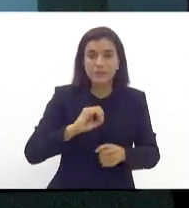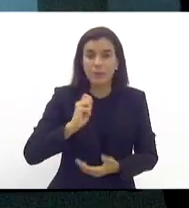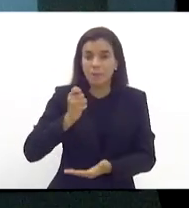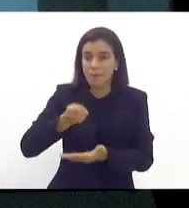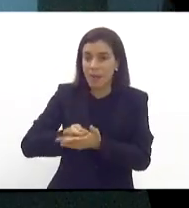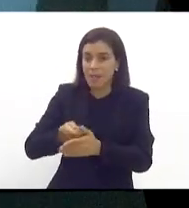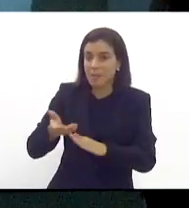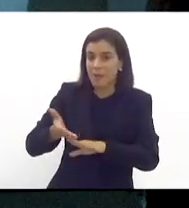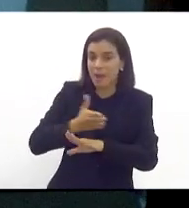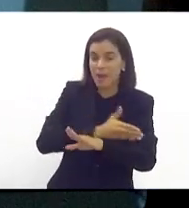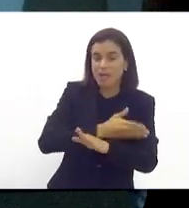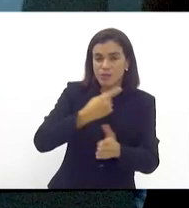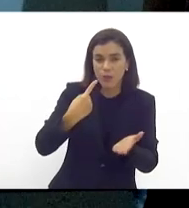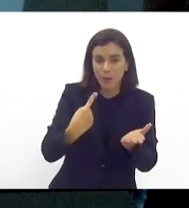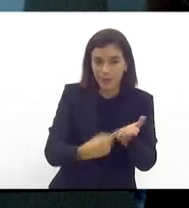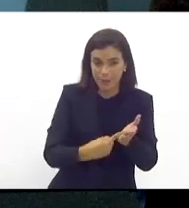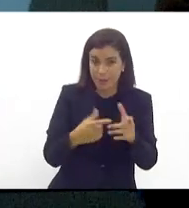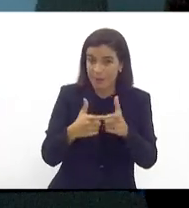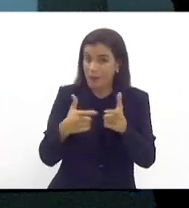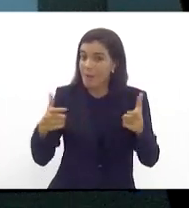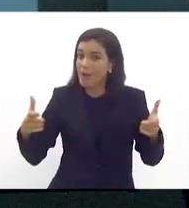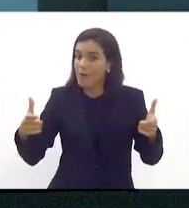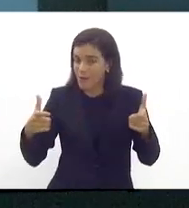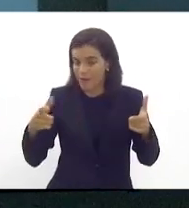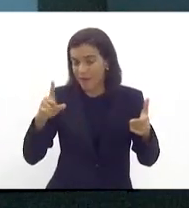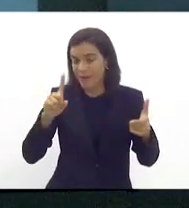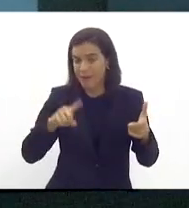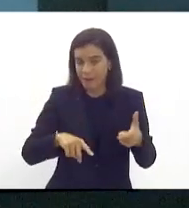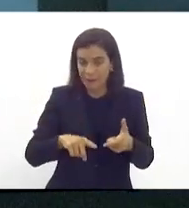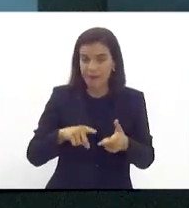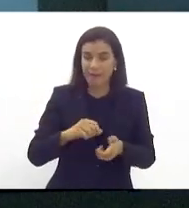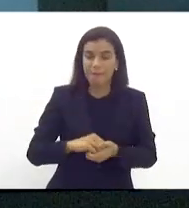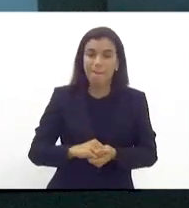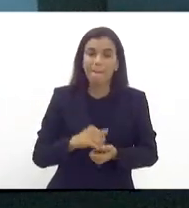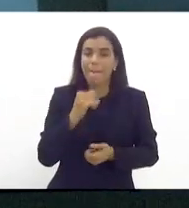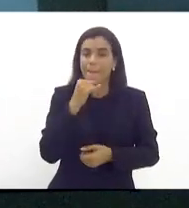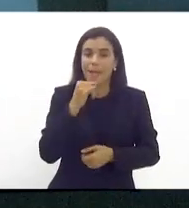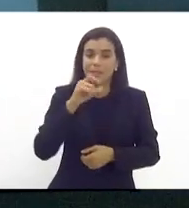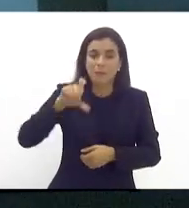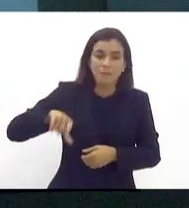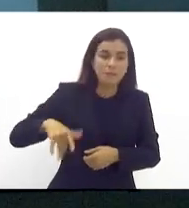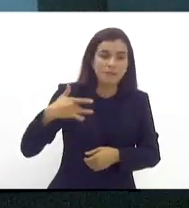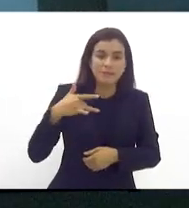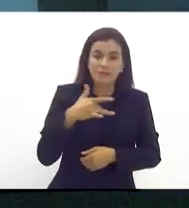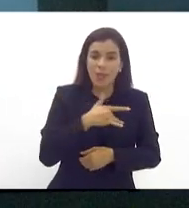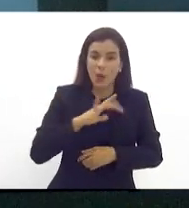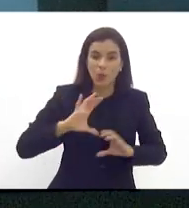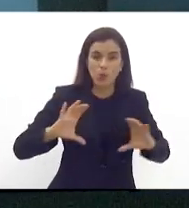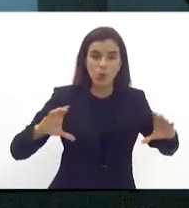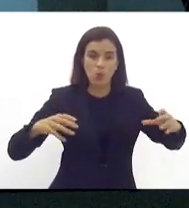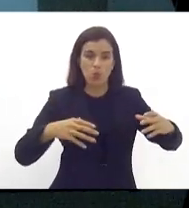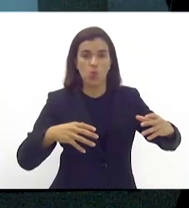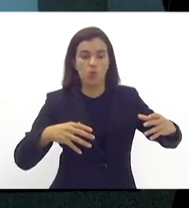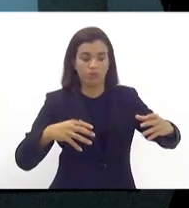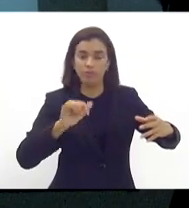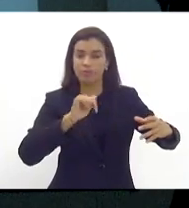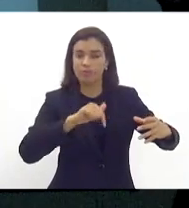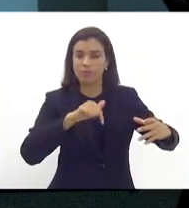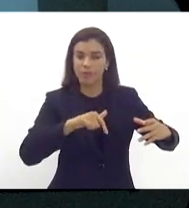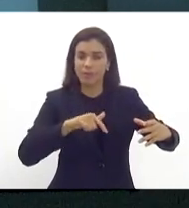pré-estabelecido que é a grande maioria nos planos coletivos nós temos aí um volume maior de